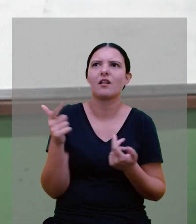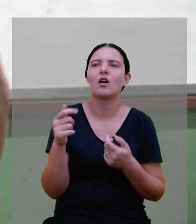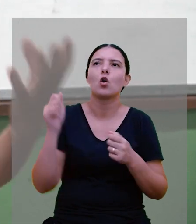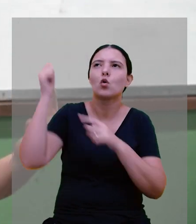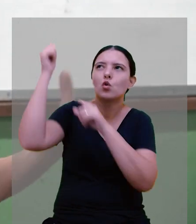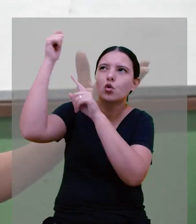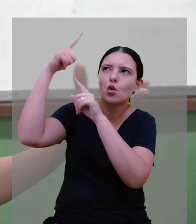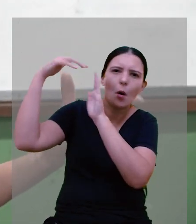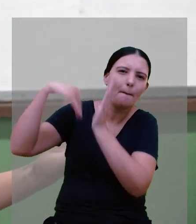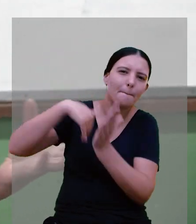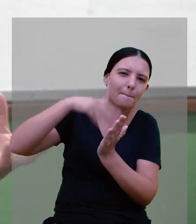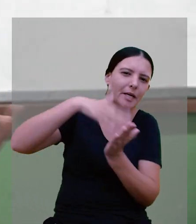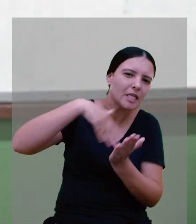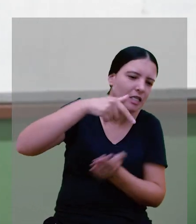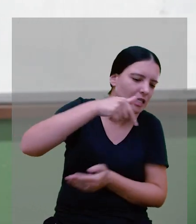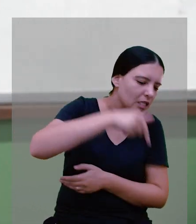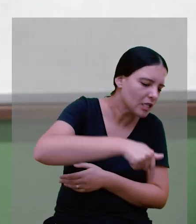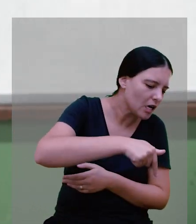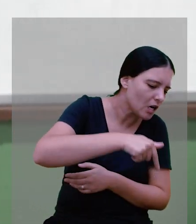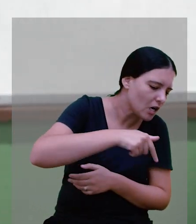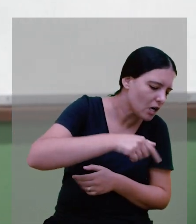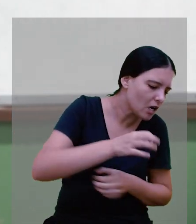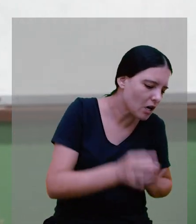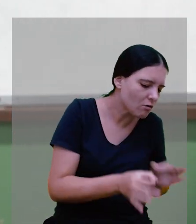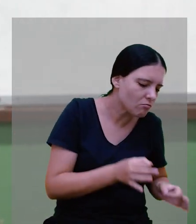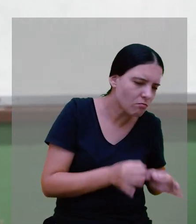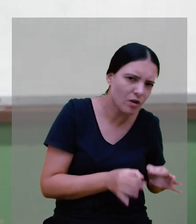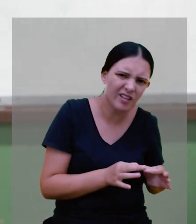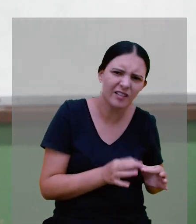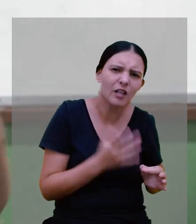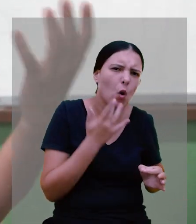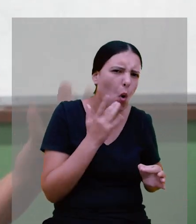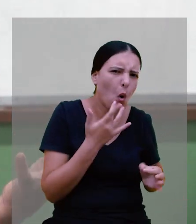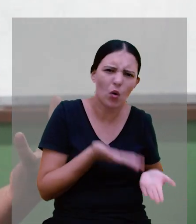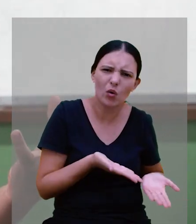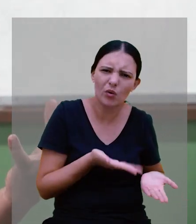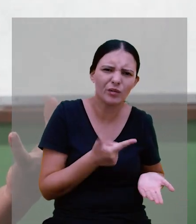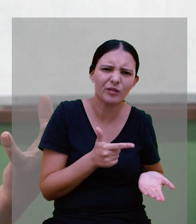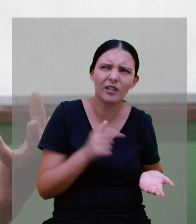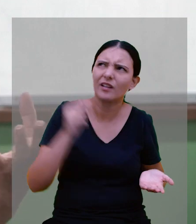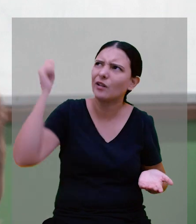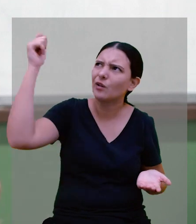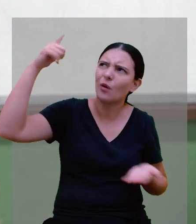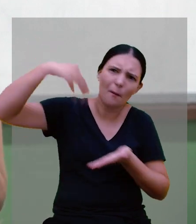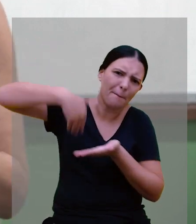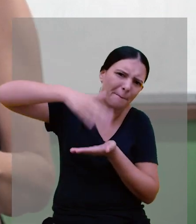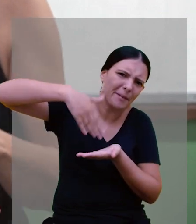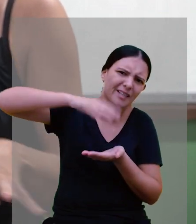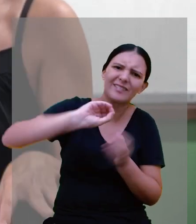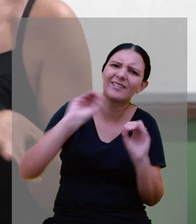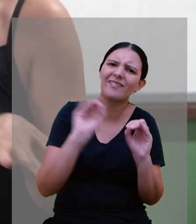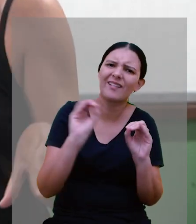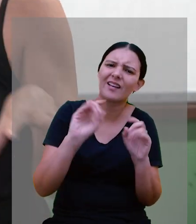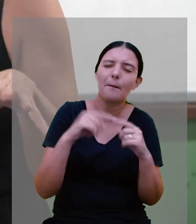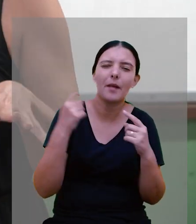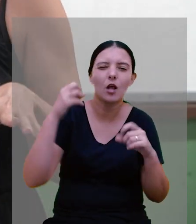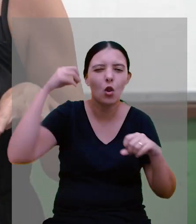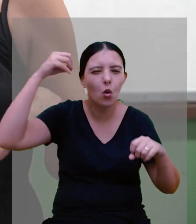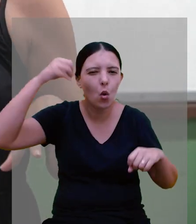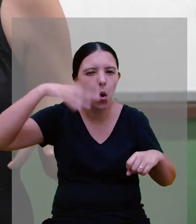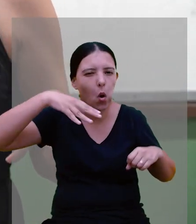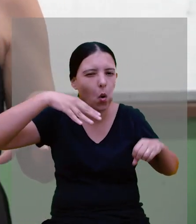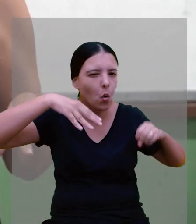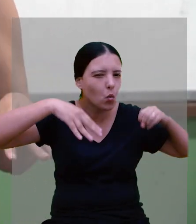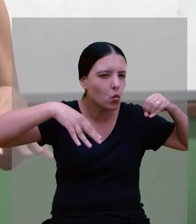sol pinta moedinhas de ouro no chão, óbvio, não tem moedinhas de ouro no chão e o sol não pinta nada, mas você consegue ver aquelas luzinhas